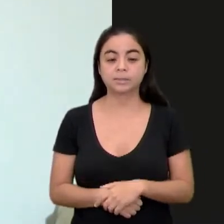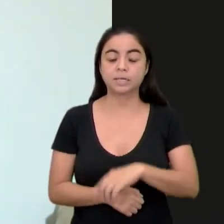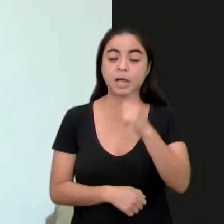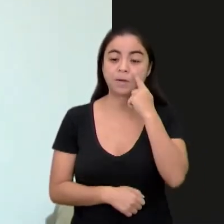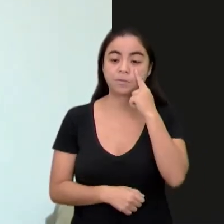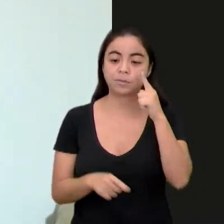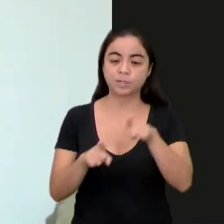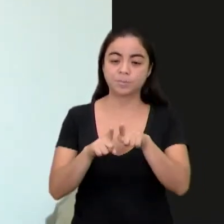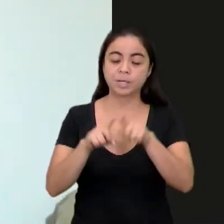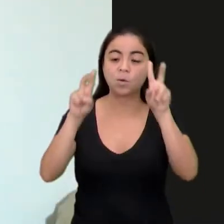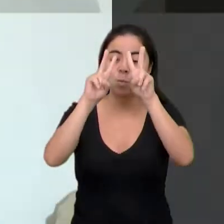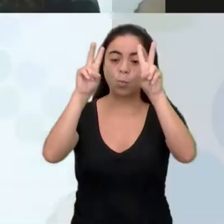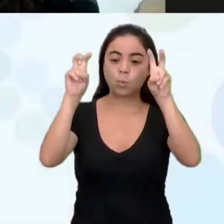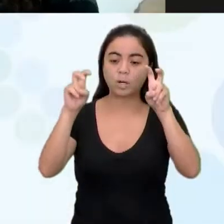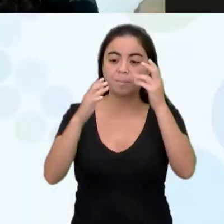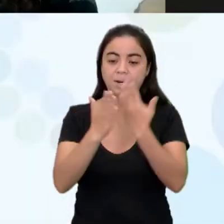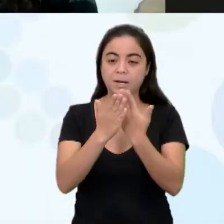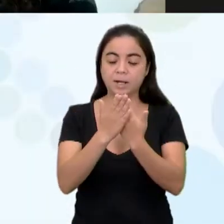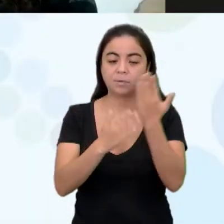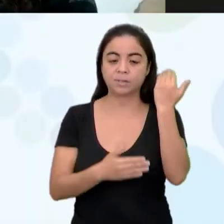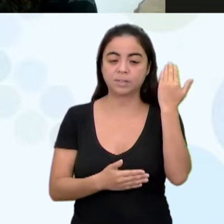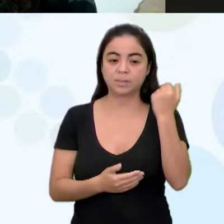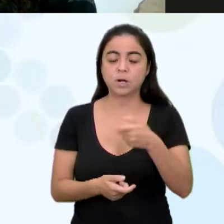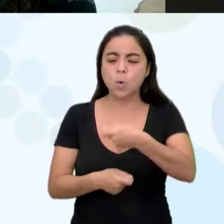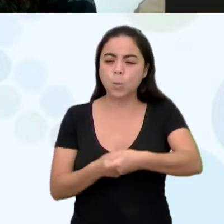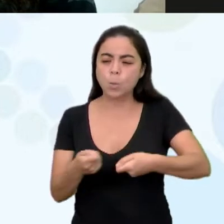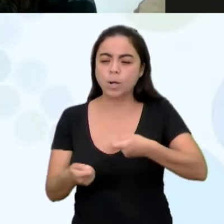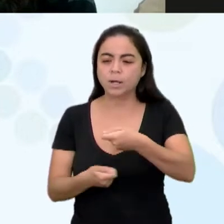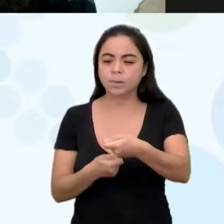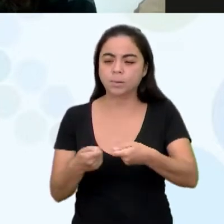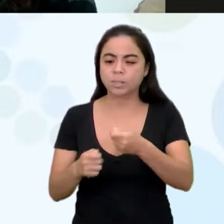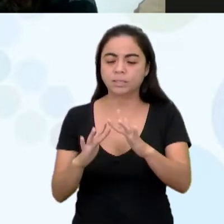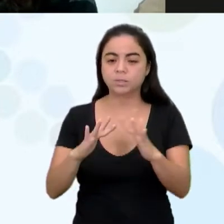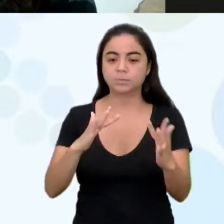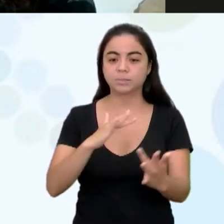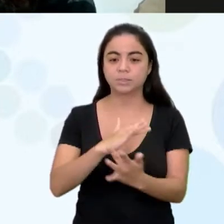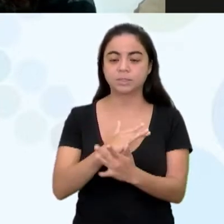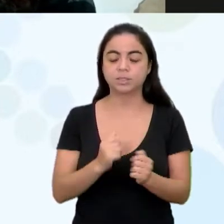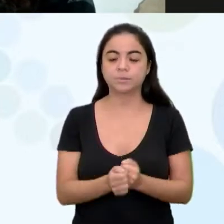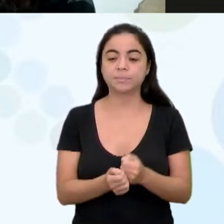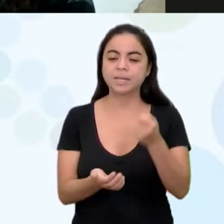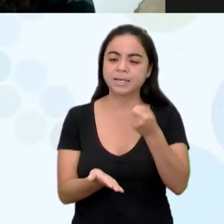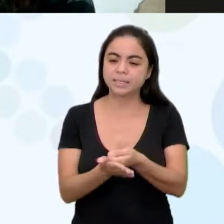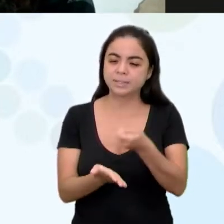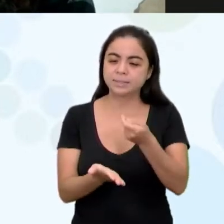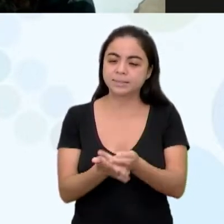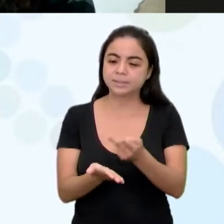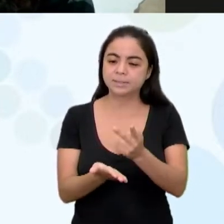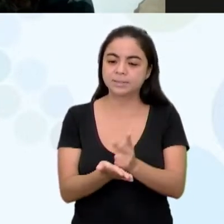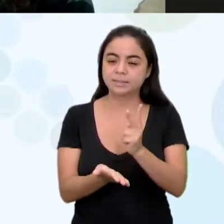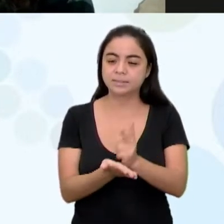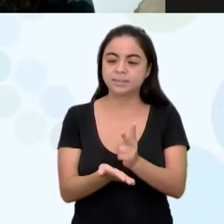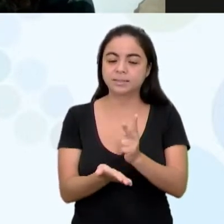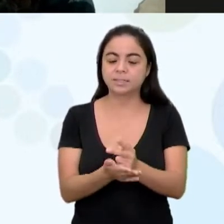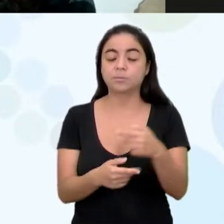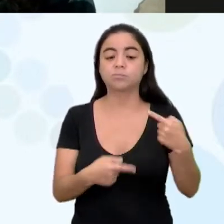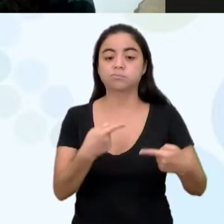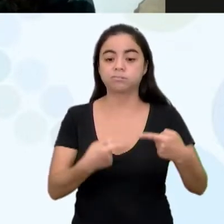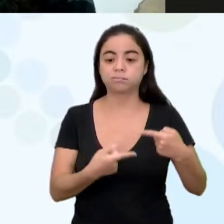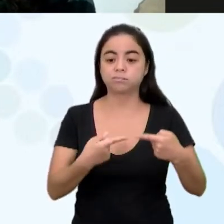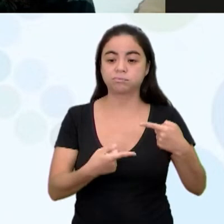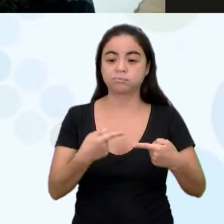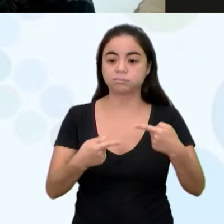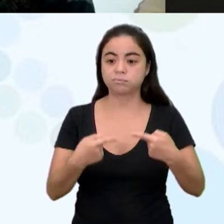tratado na aula anterior era a regulação na mídia. Esse tema, vira e mexe, ele entra na pauta das discussões